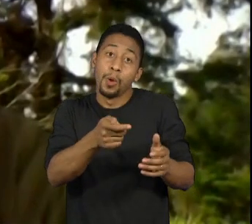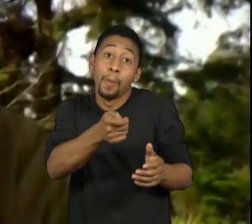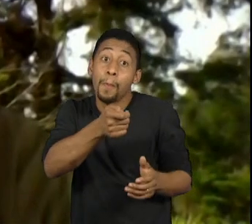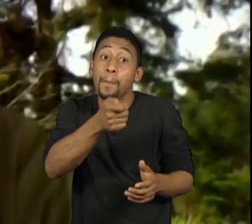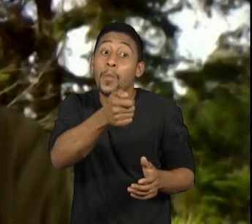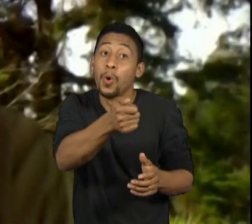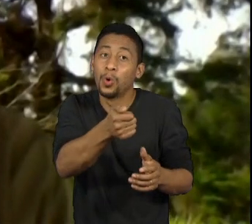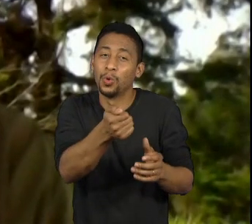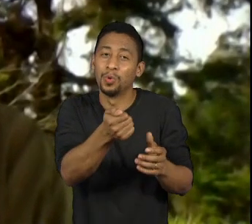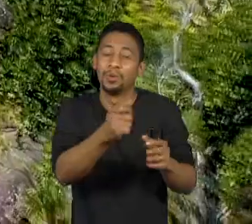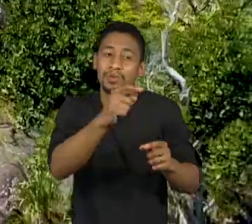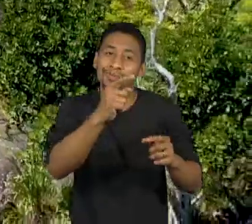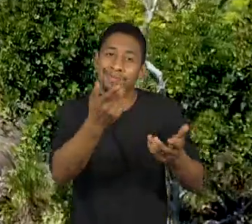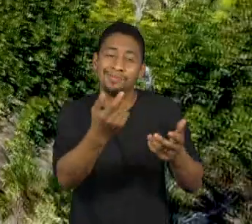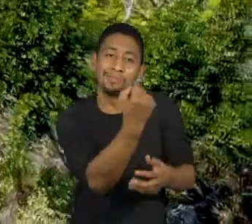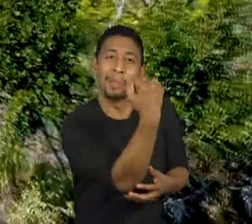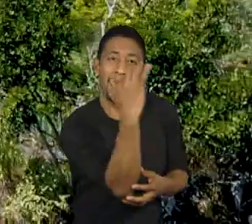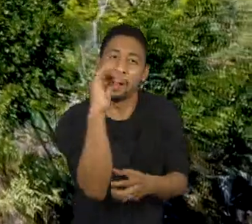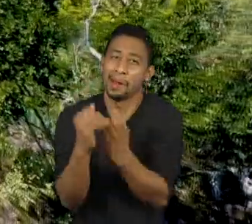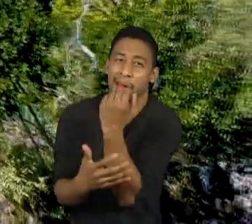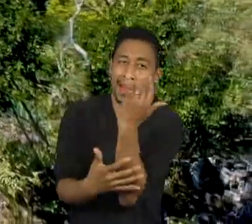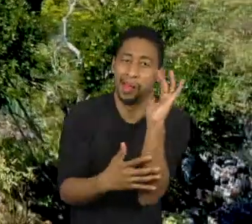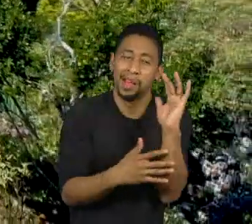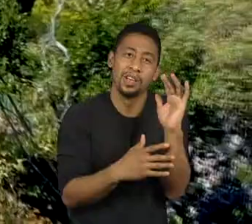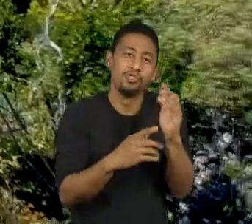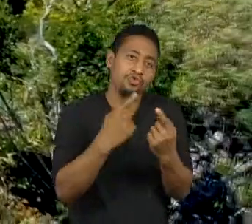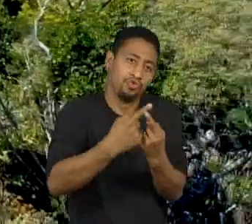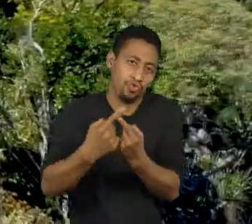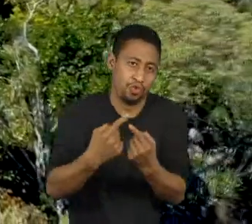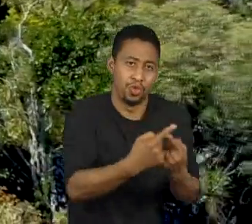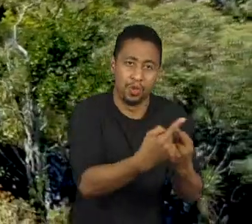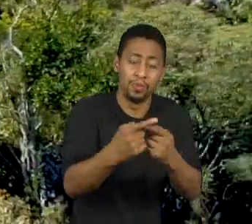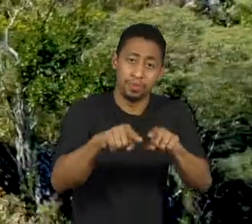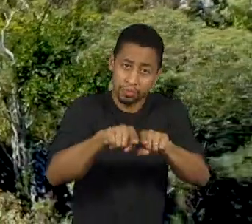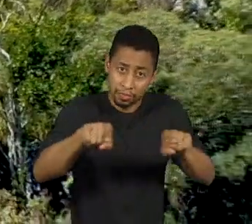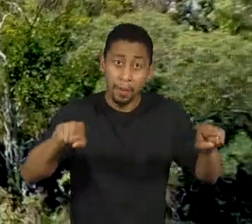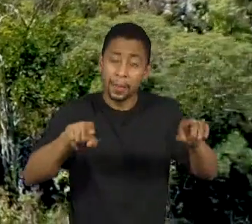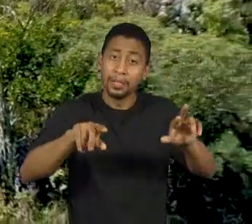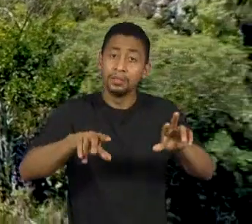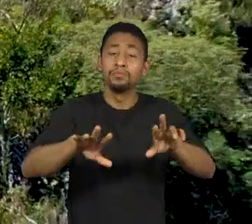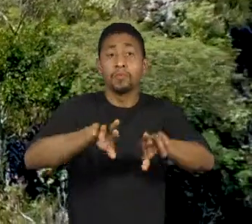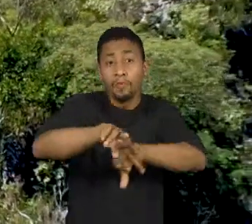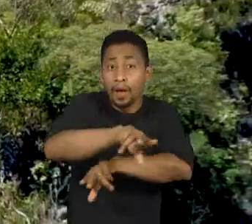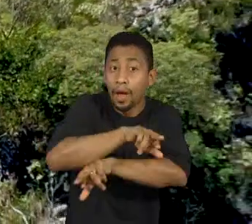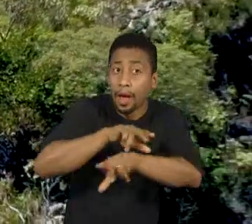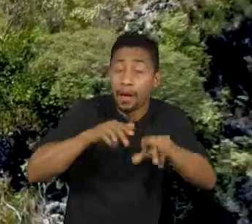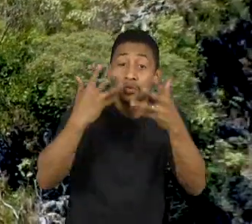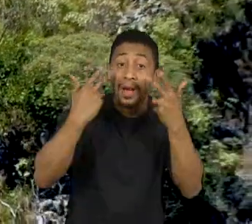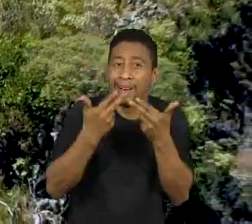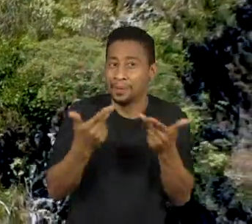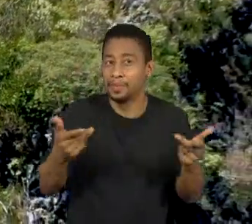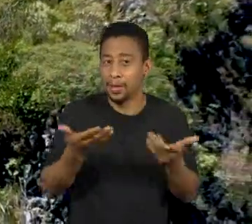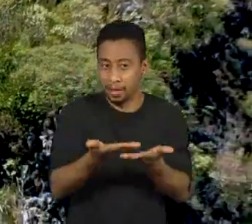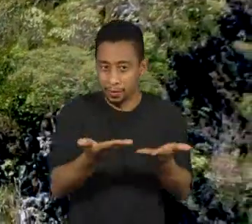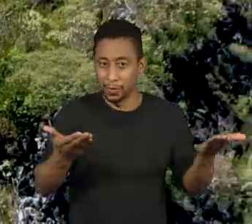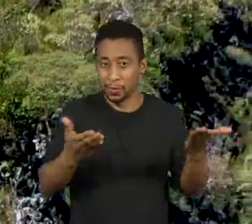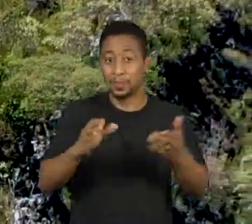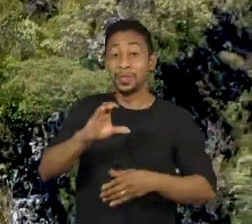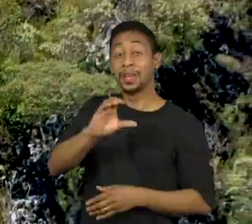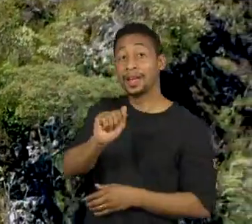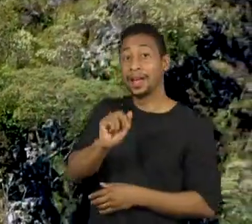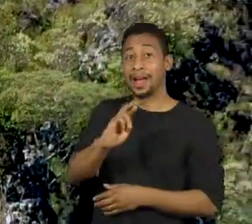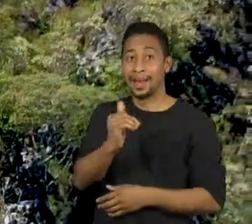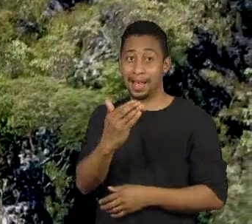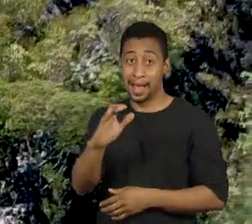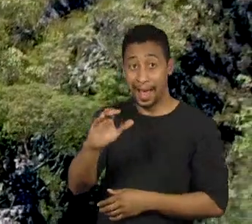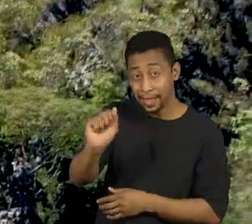uma grande diversidade de plantas, uma grande diversidade de espécies. No Caraça, a gente aqui tem mais ou menos 1.000